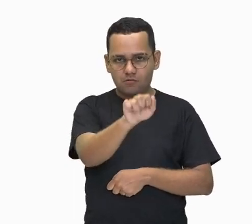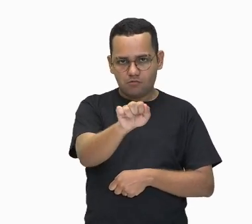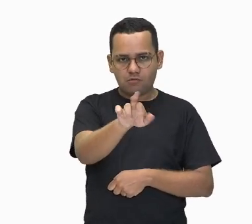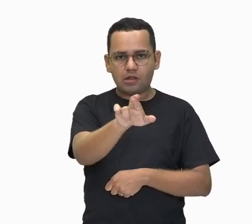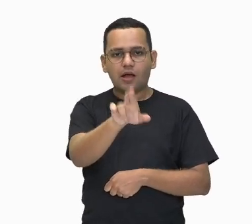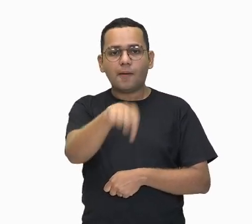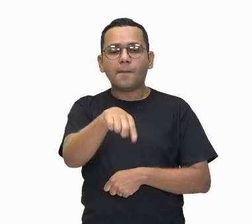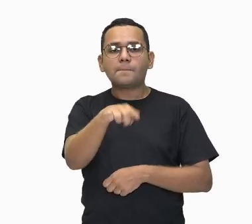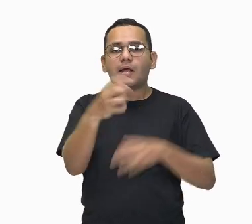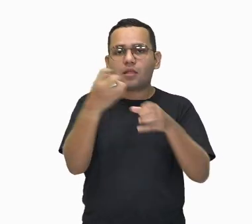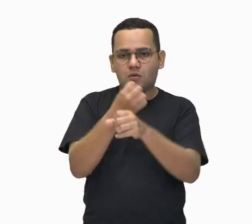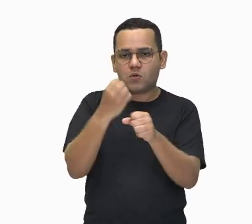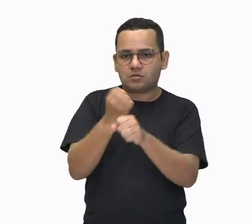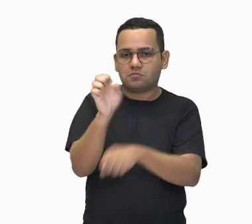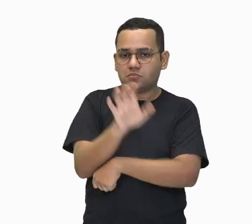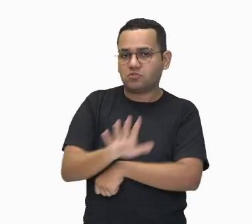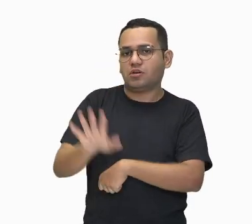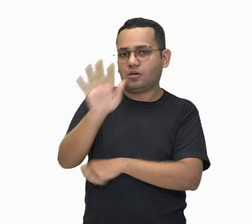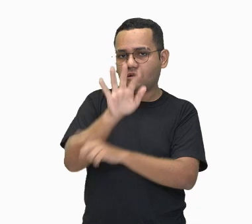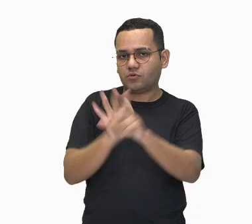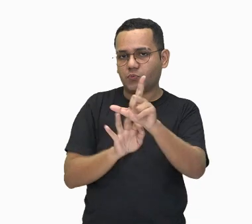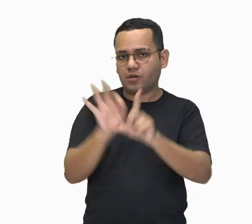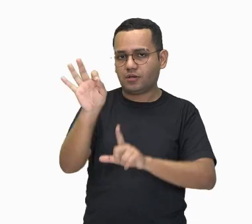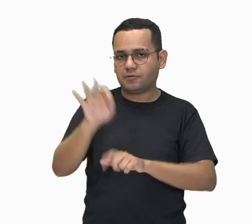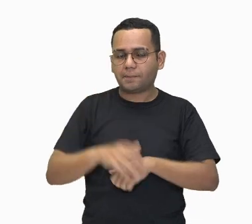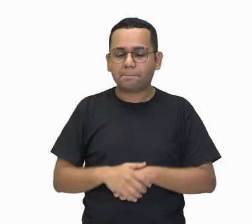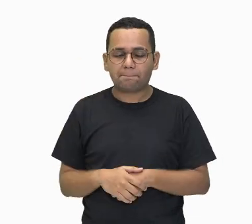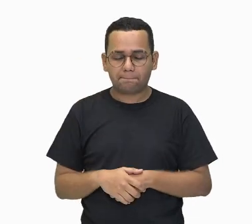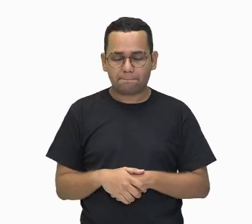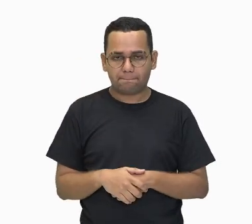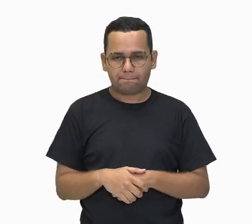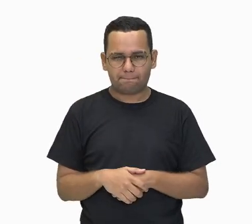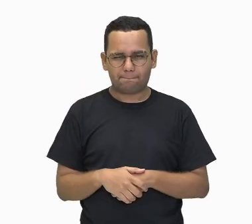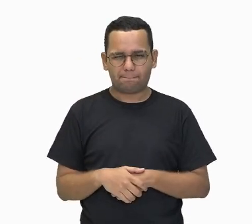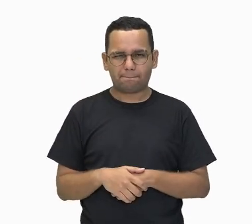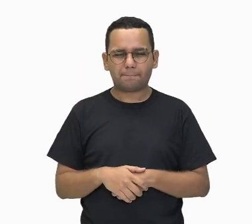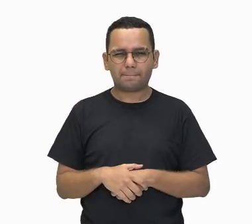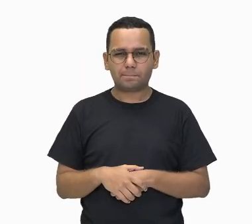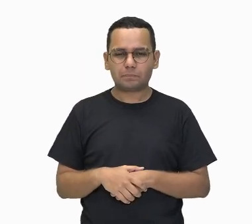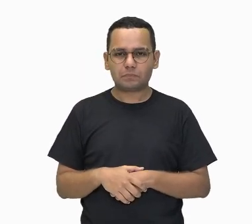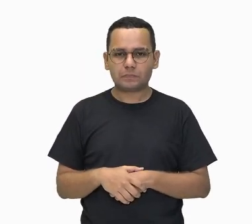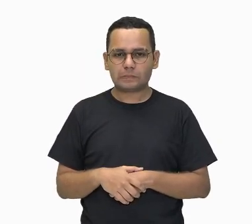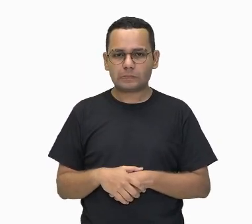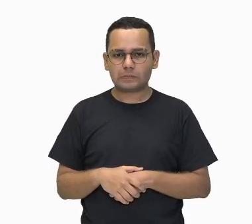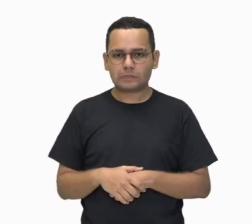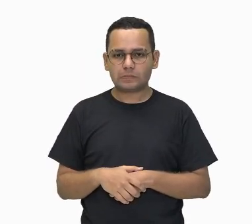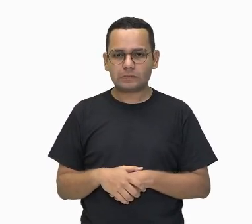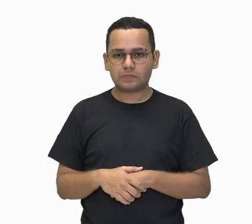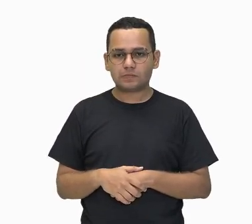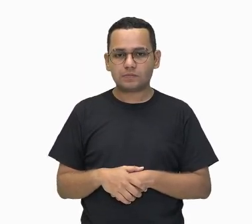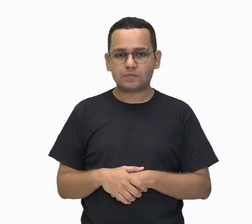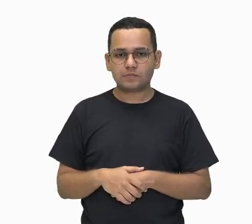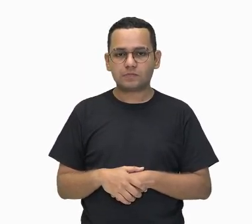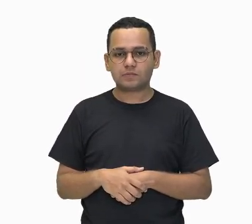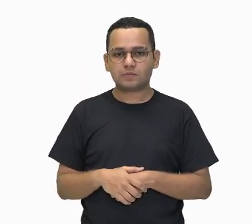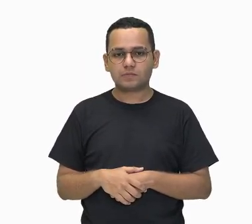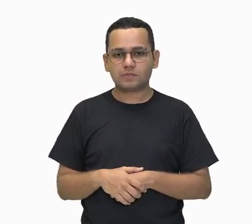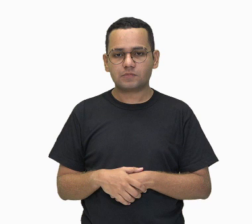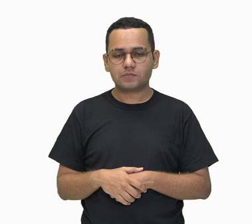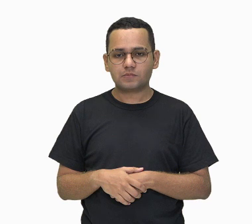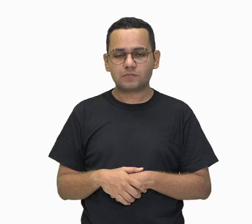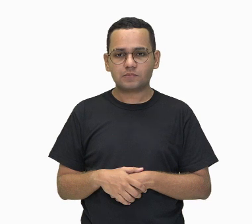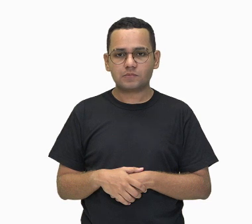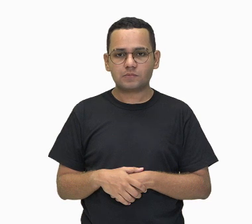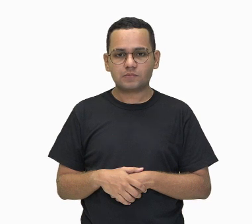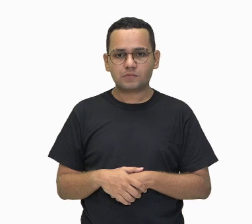reta. Então, a gente está vendo aí no nosso primeiro exemplo, né? Uma reta e a sua equação geral. Nesse caso